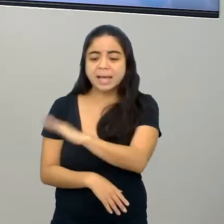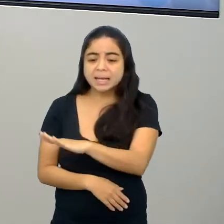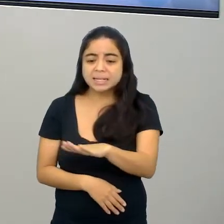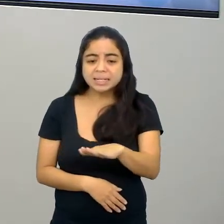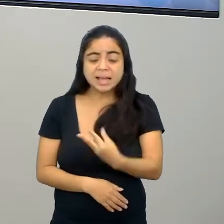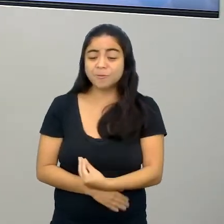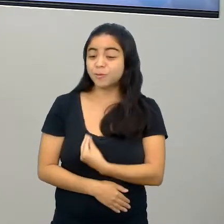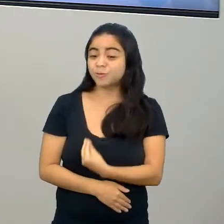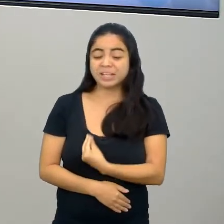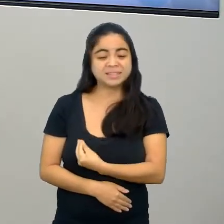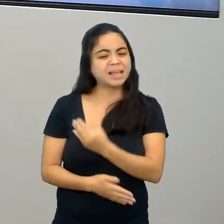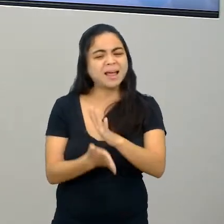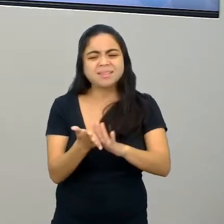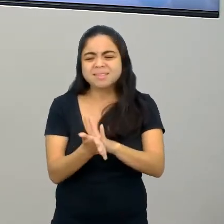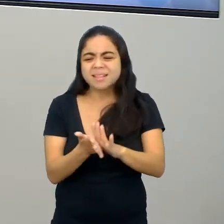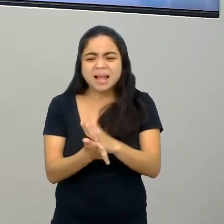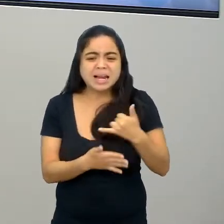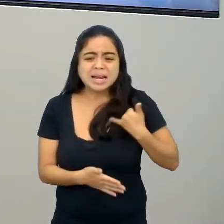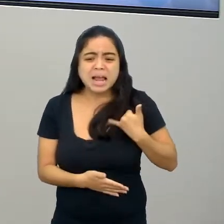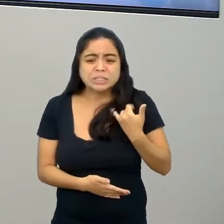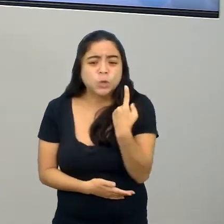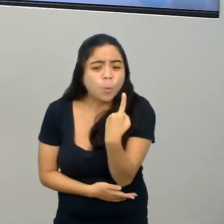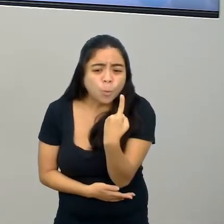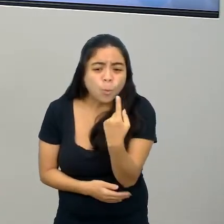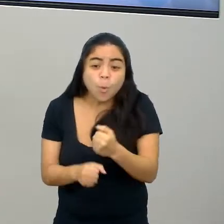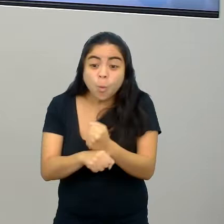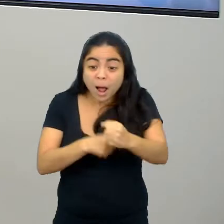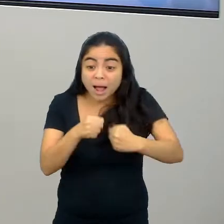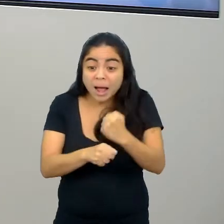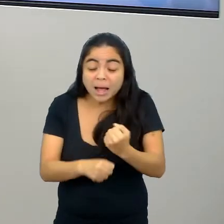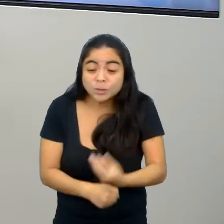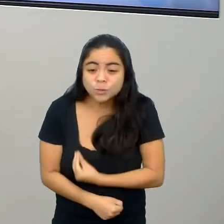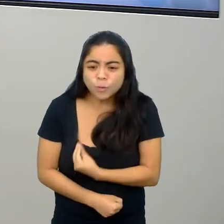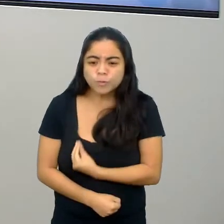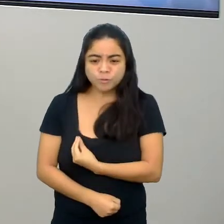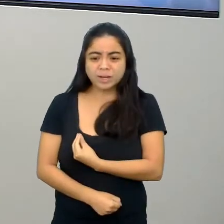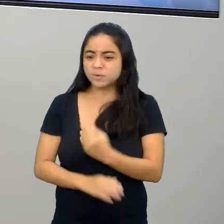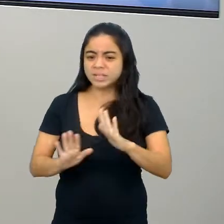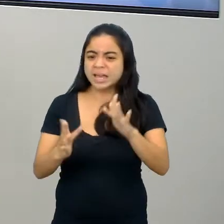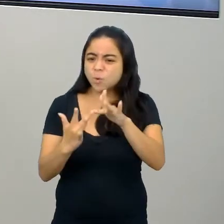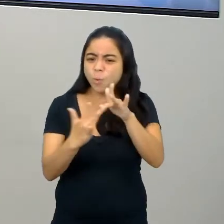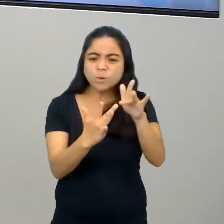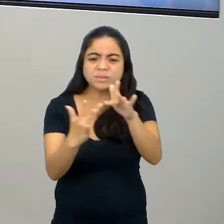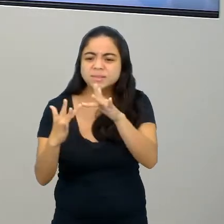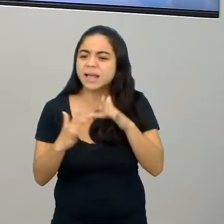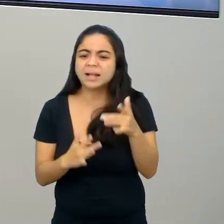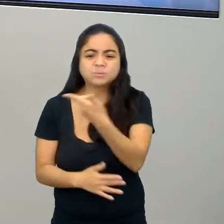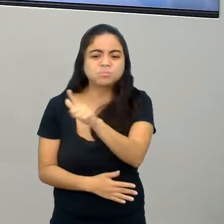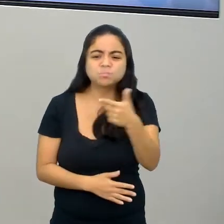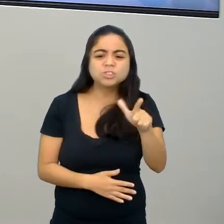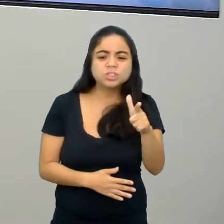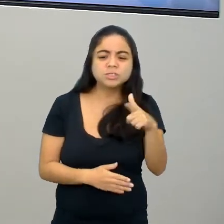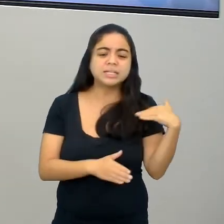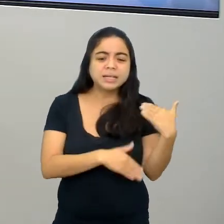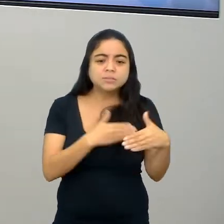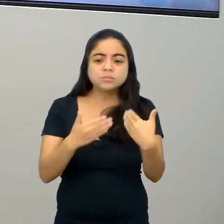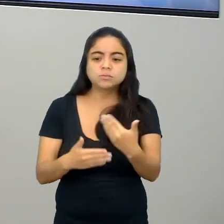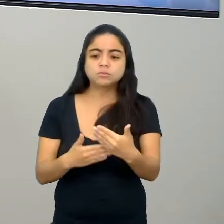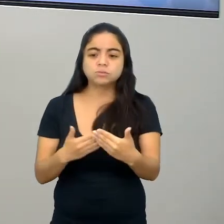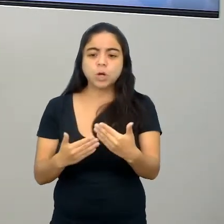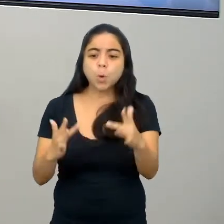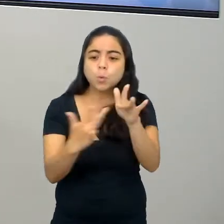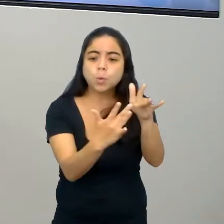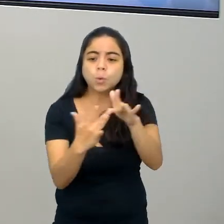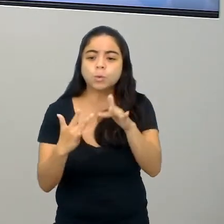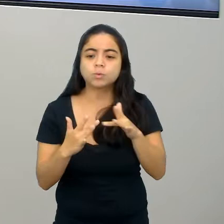tem vivência, ela tem 1 ano de vida, ela não teve contato com essas coisas. E é justamente esse contato que vai gerando essas experiências